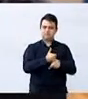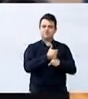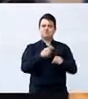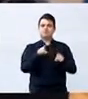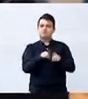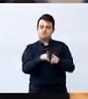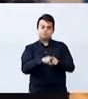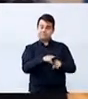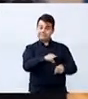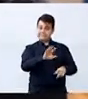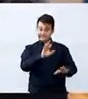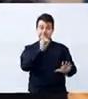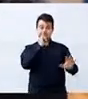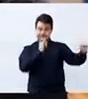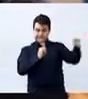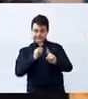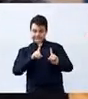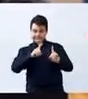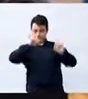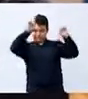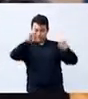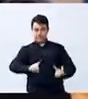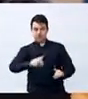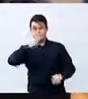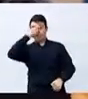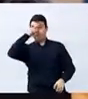mais severos,